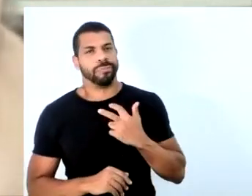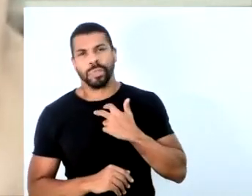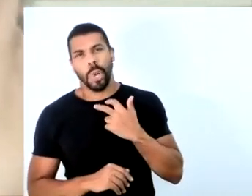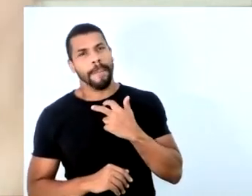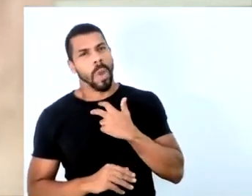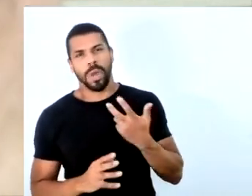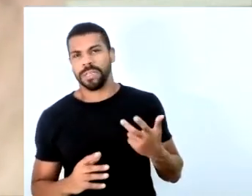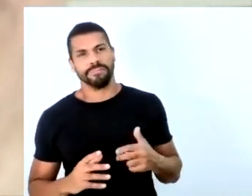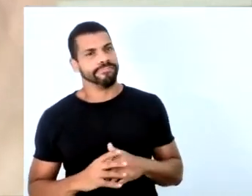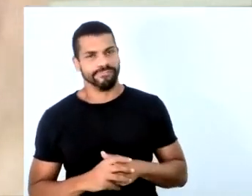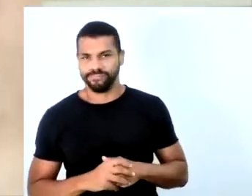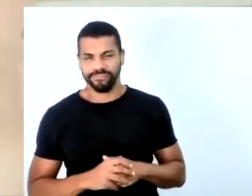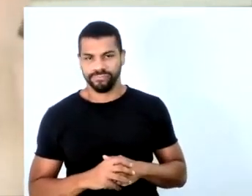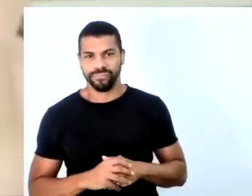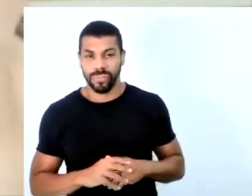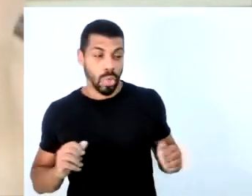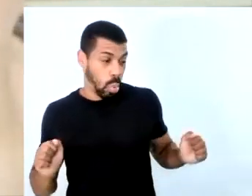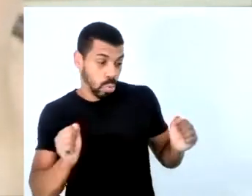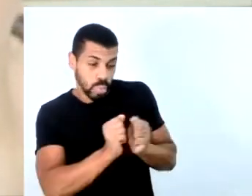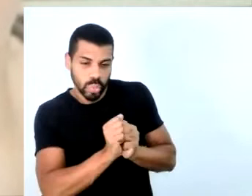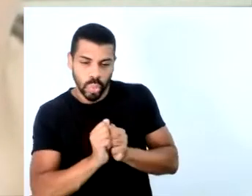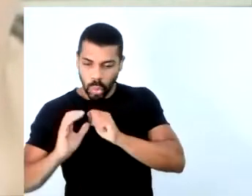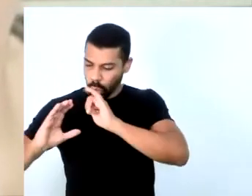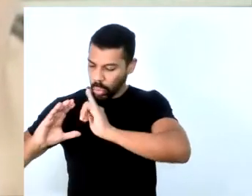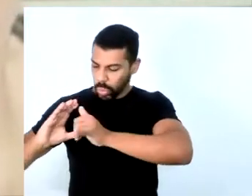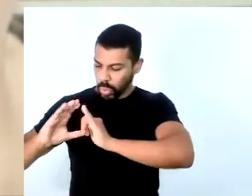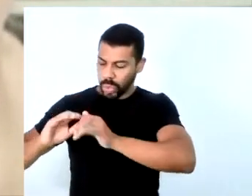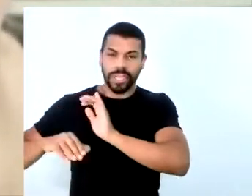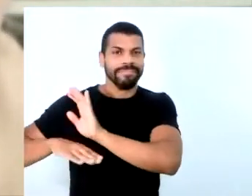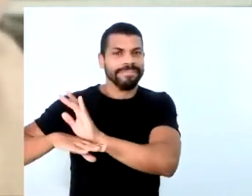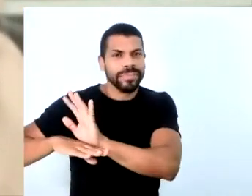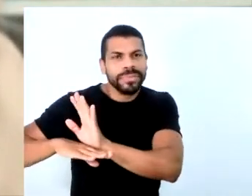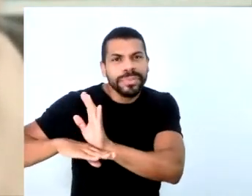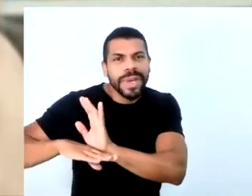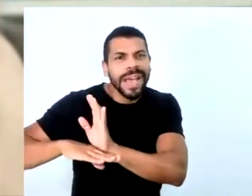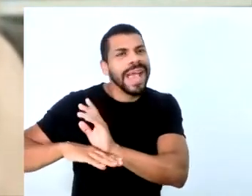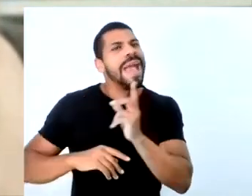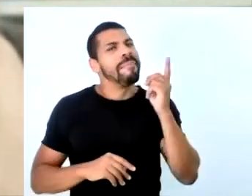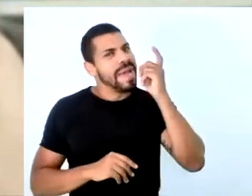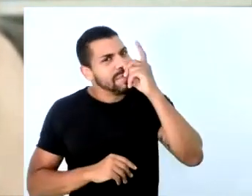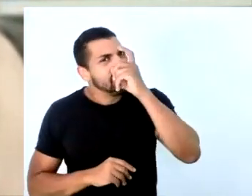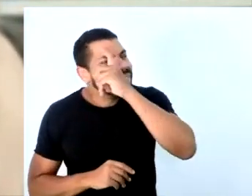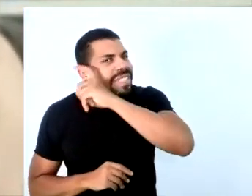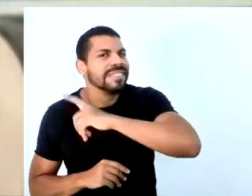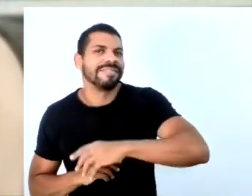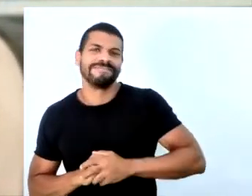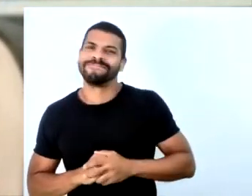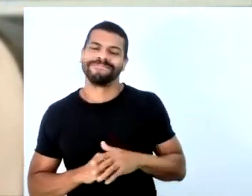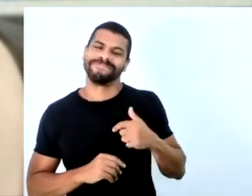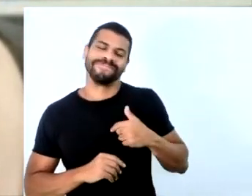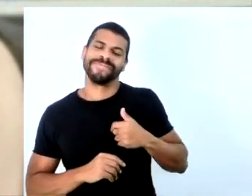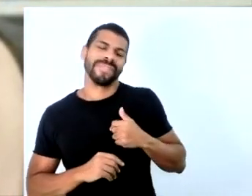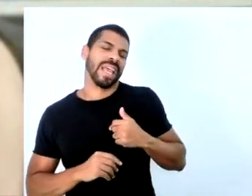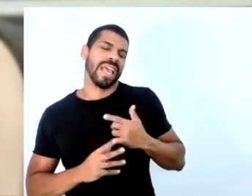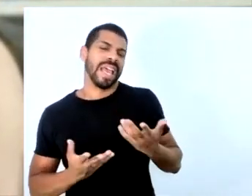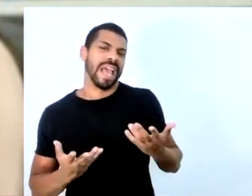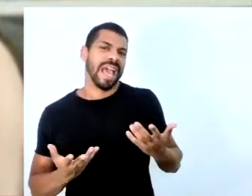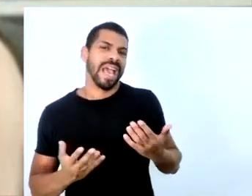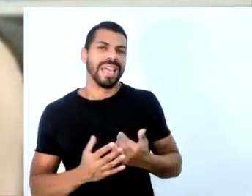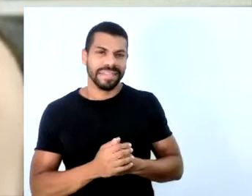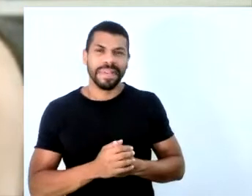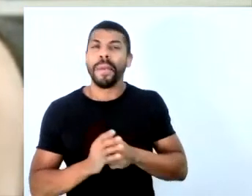vários episódios. Então, assim, para mim não dá. Não dá mesmo se eu estiver montando junto um longa-metragem, entende? Então,